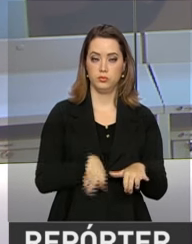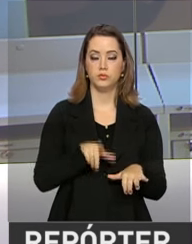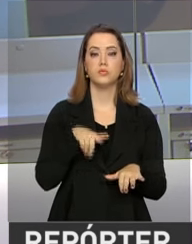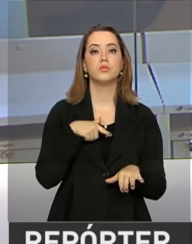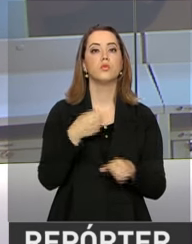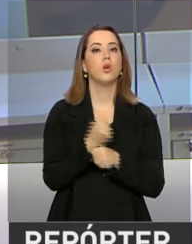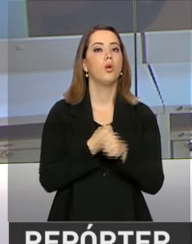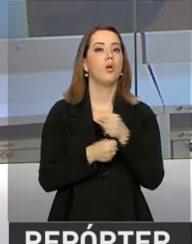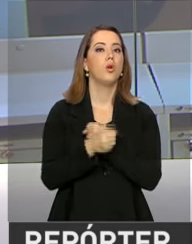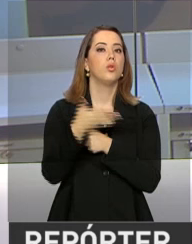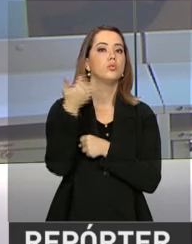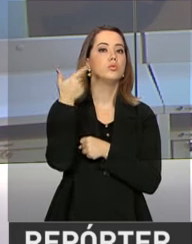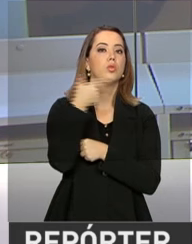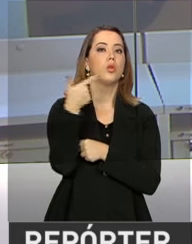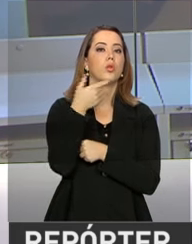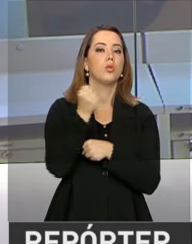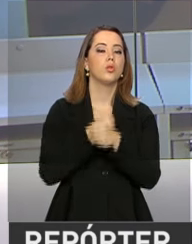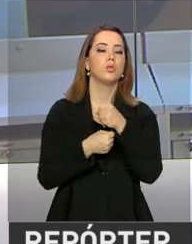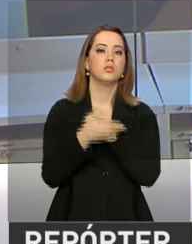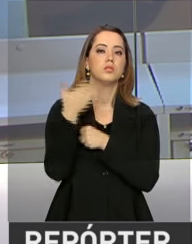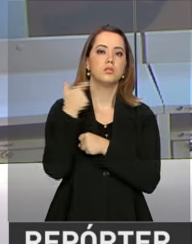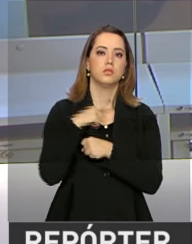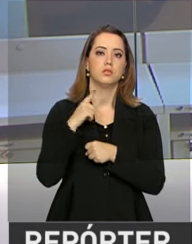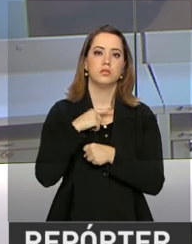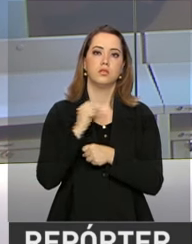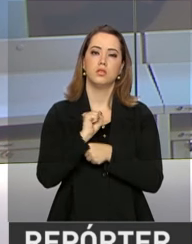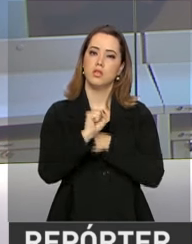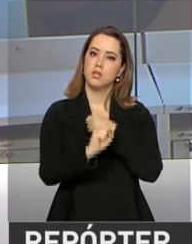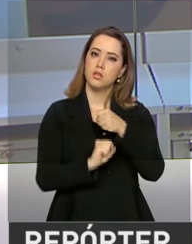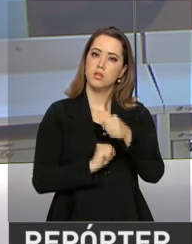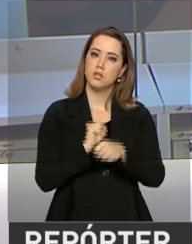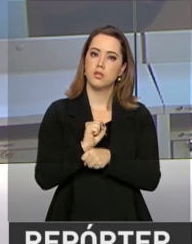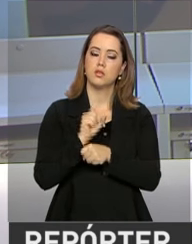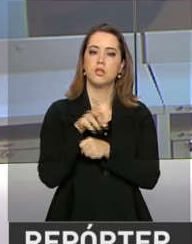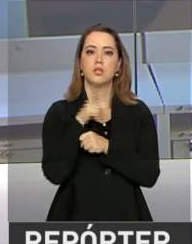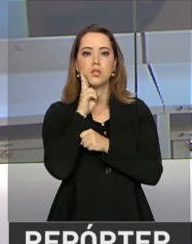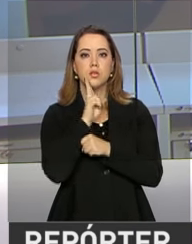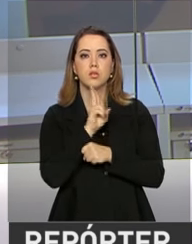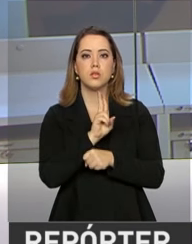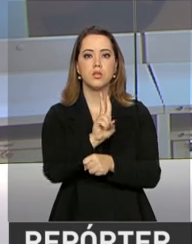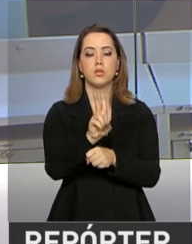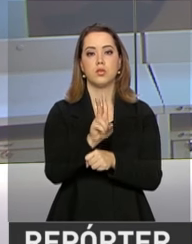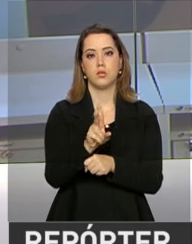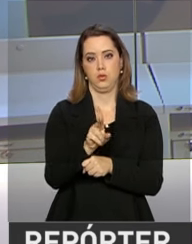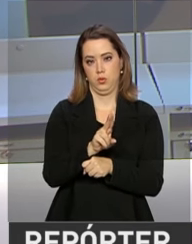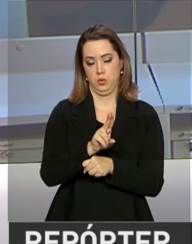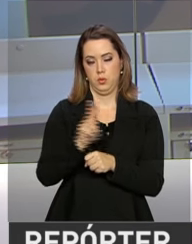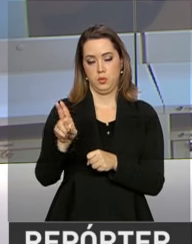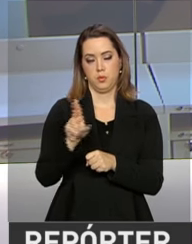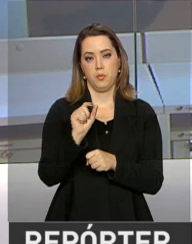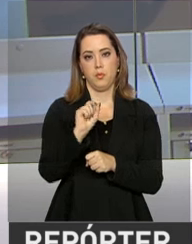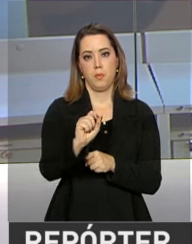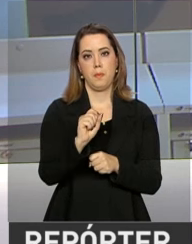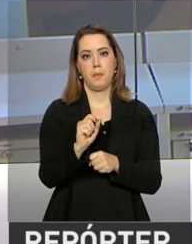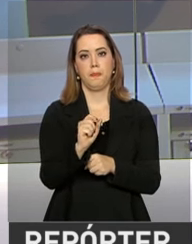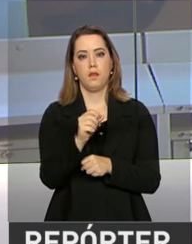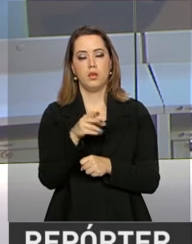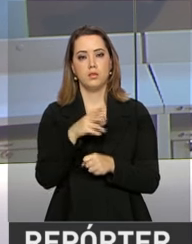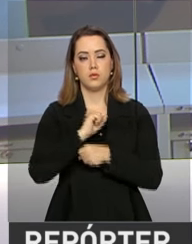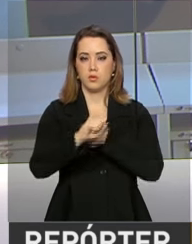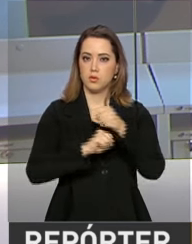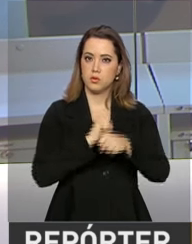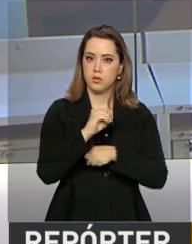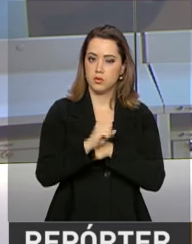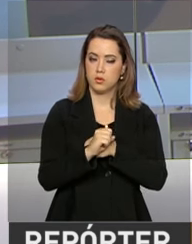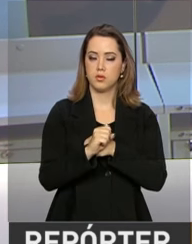Justiça vem facilitando a relação consumidor-empresa. O instrumento para isso é o Portal do Consumidor. Desde que entrou no